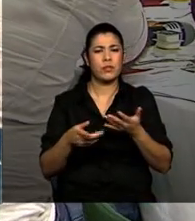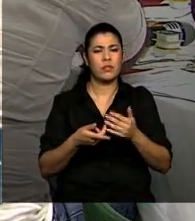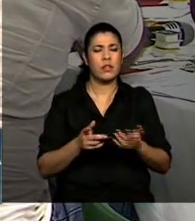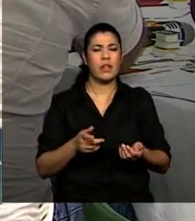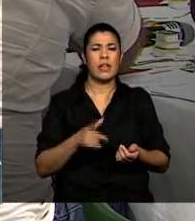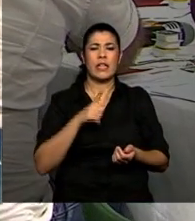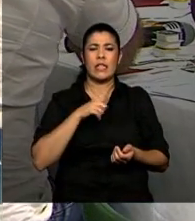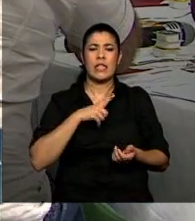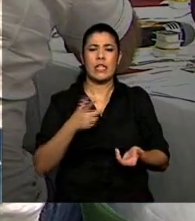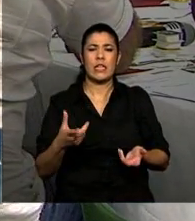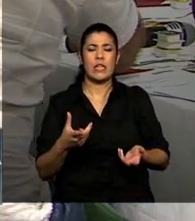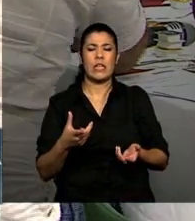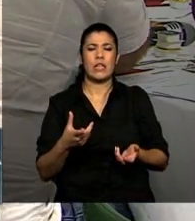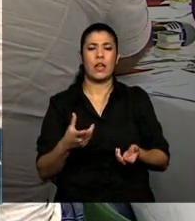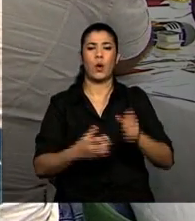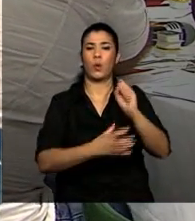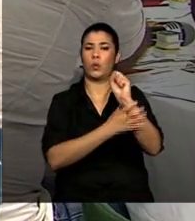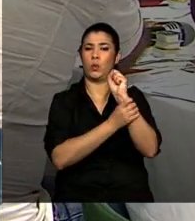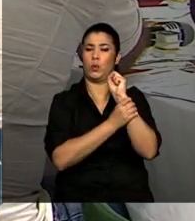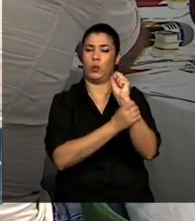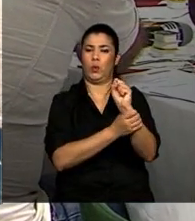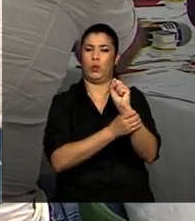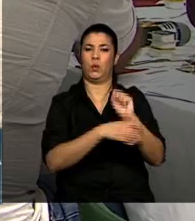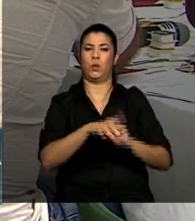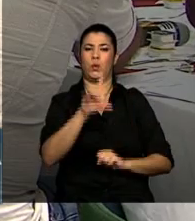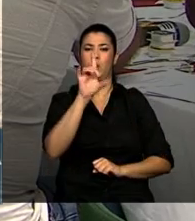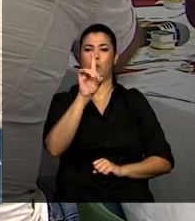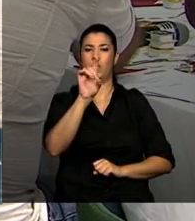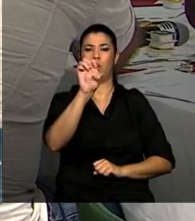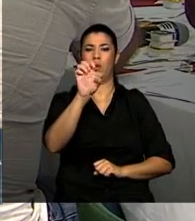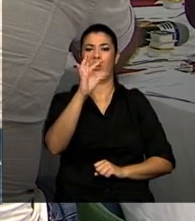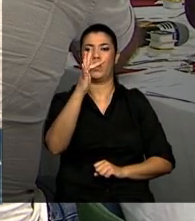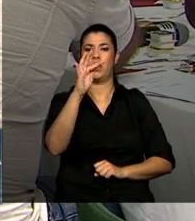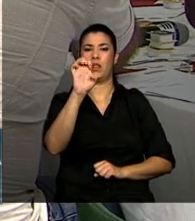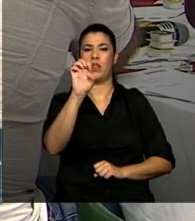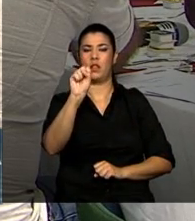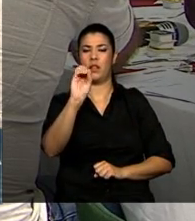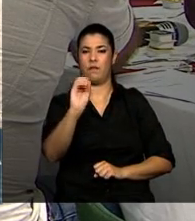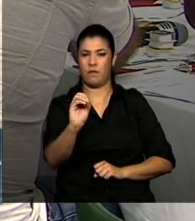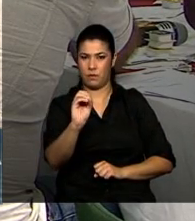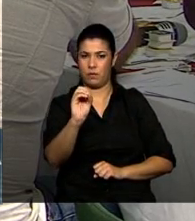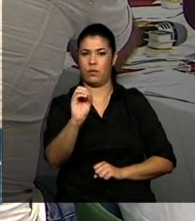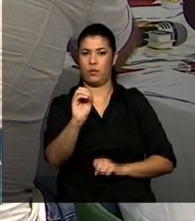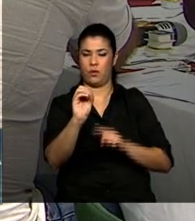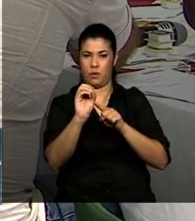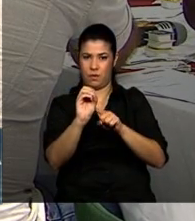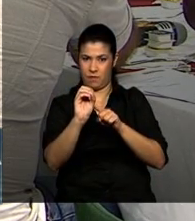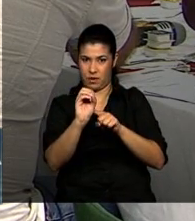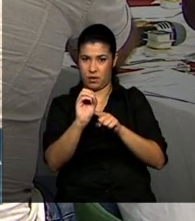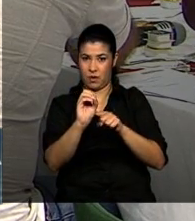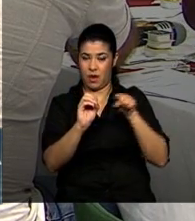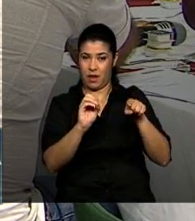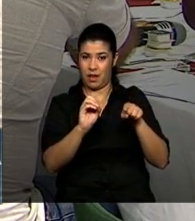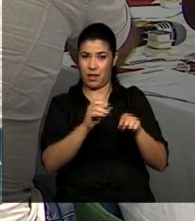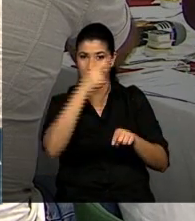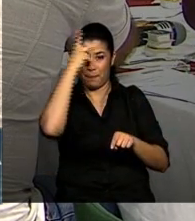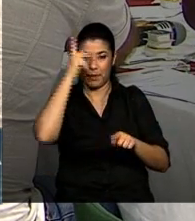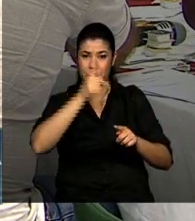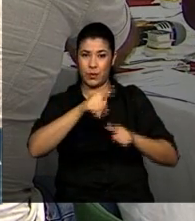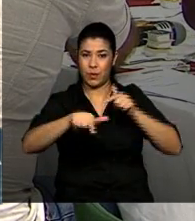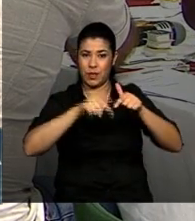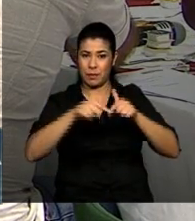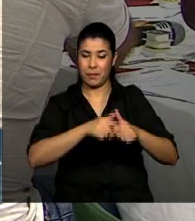defeso qu dizer o seguro defeso é uma Medida de proteção ao pescador do nosso país